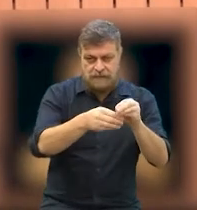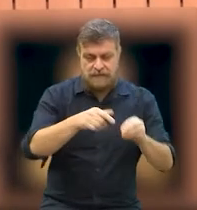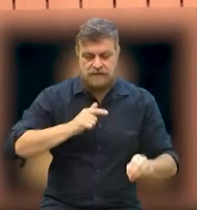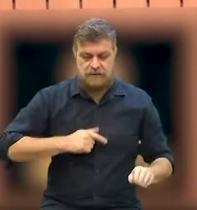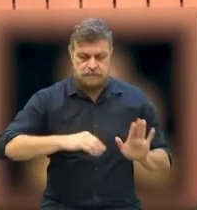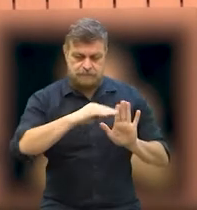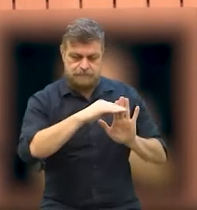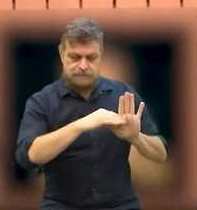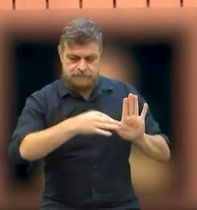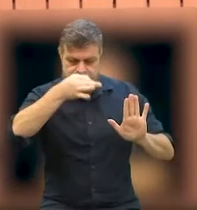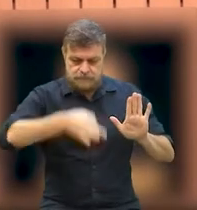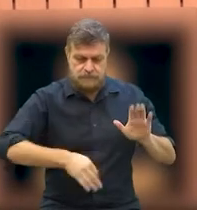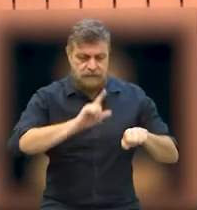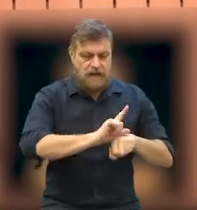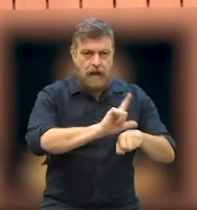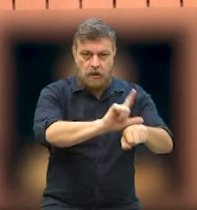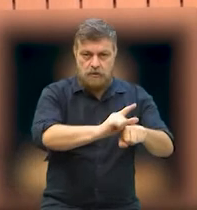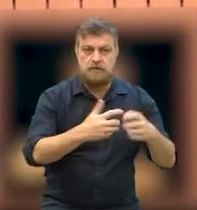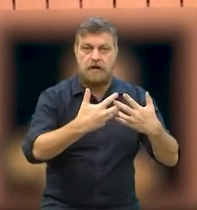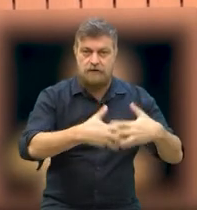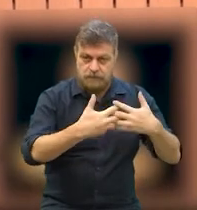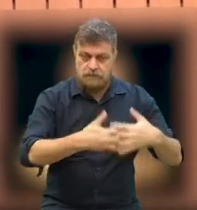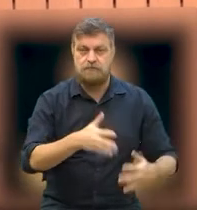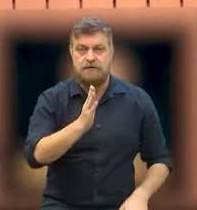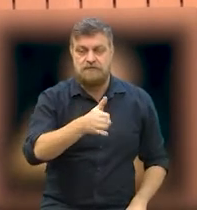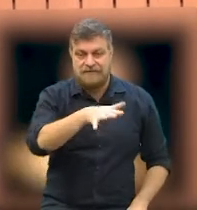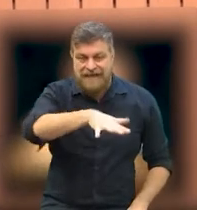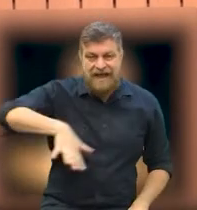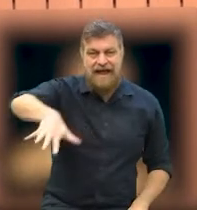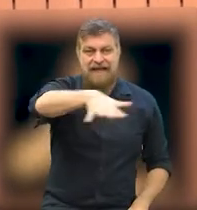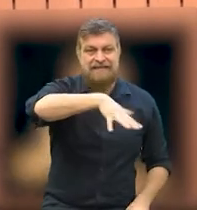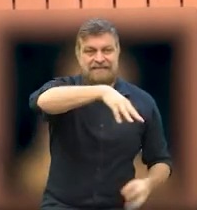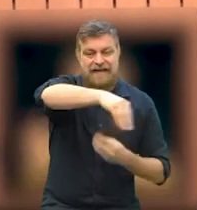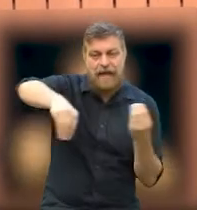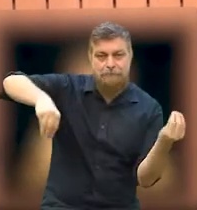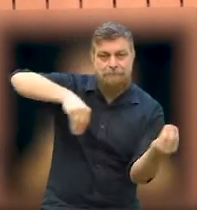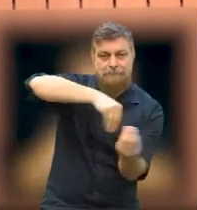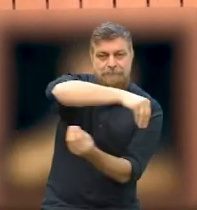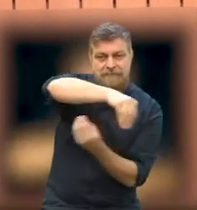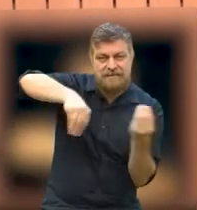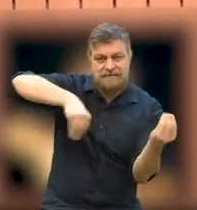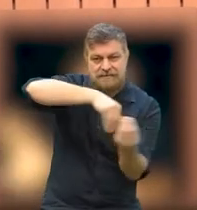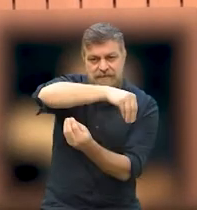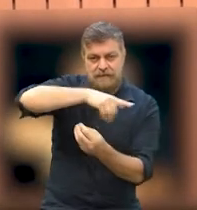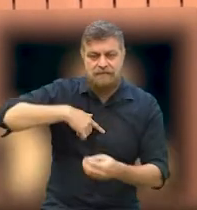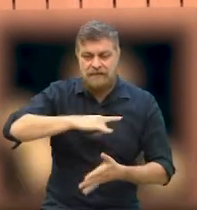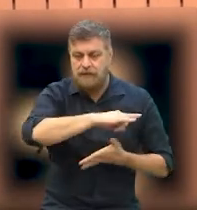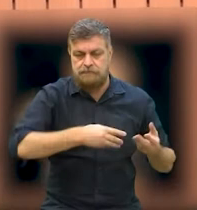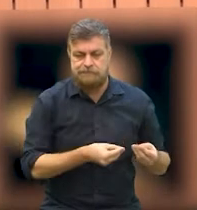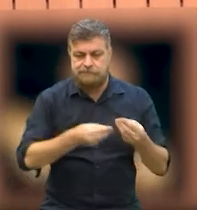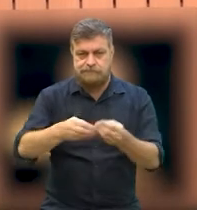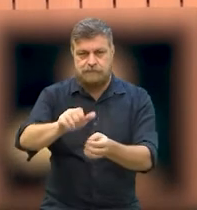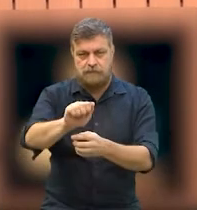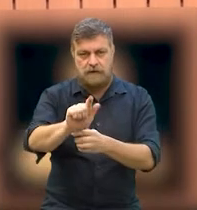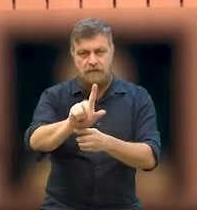208, trazendo a legalidade para os demais comércios que já estão instalados dentro das zonas mistas, mas que não podiam ter a emissão